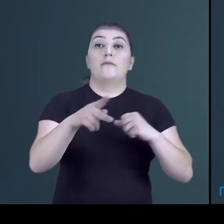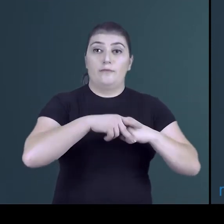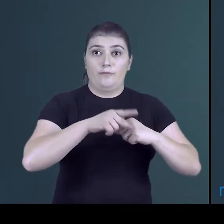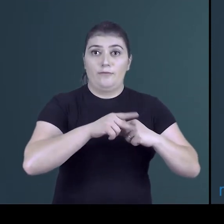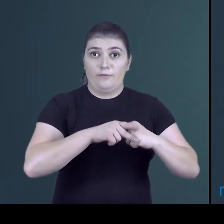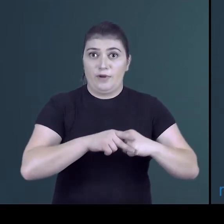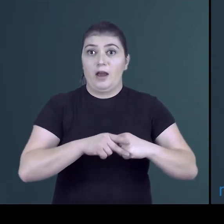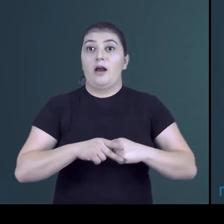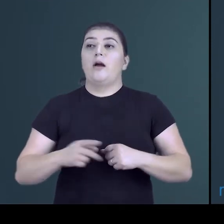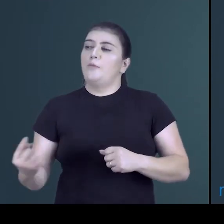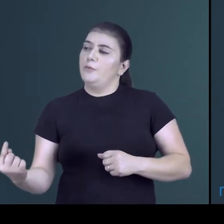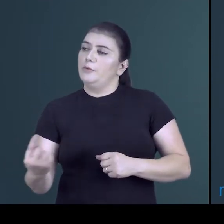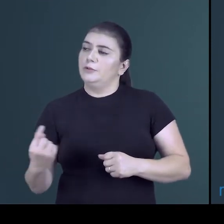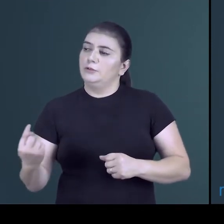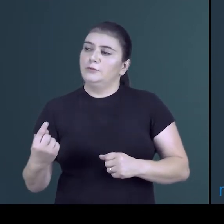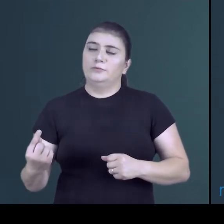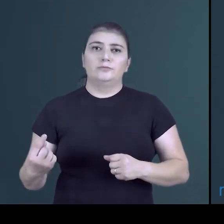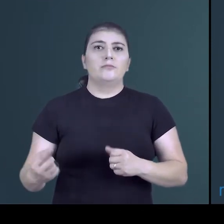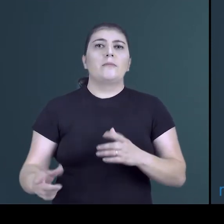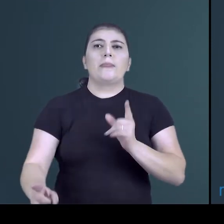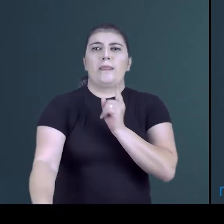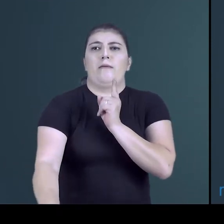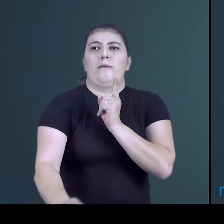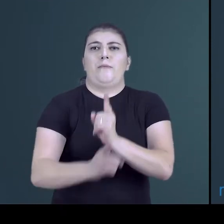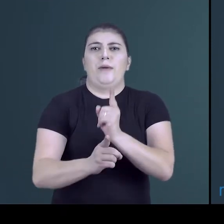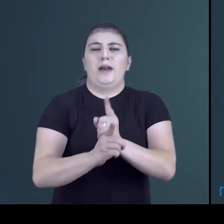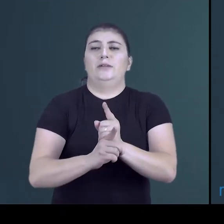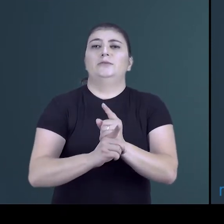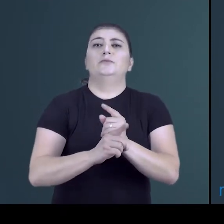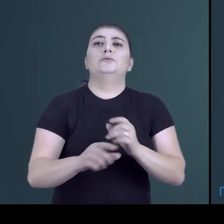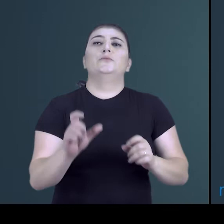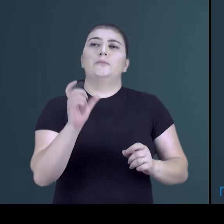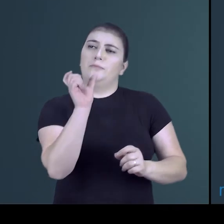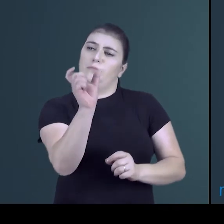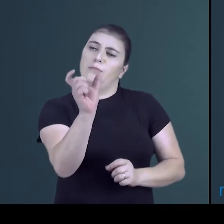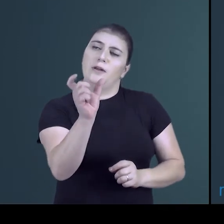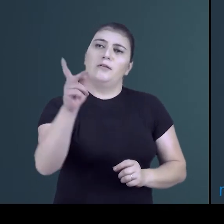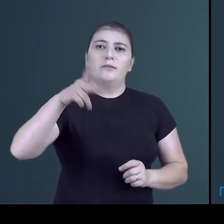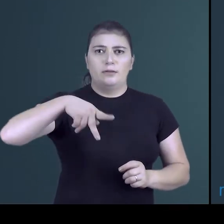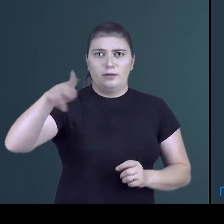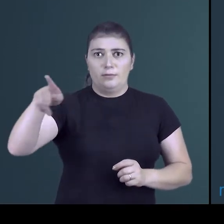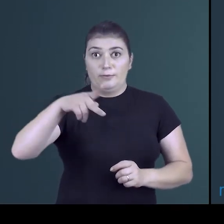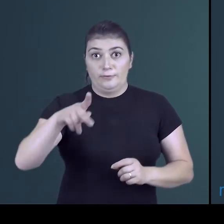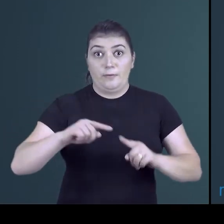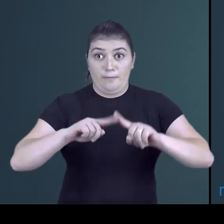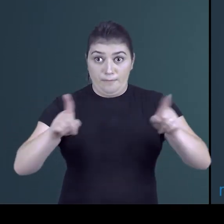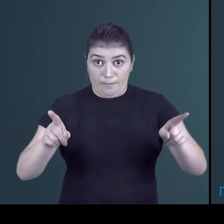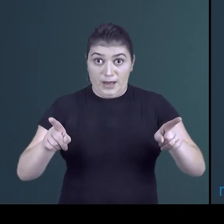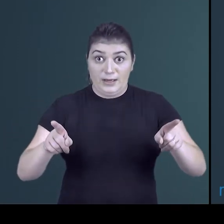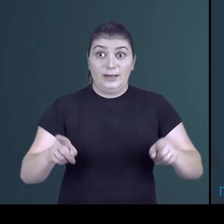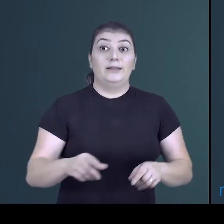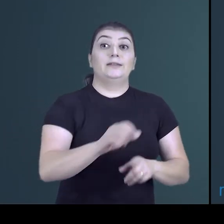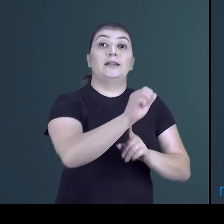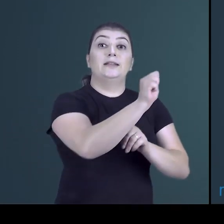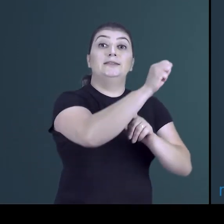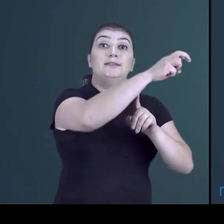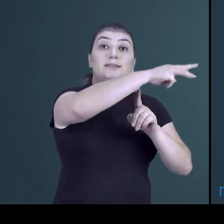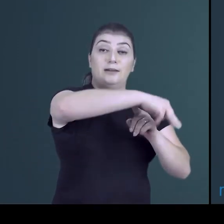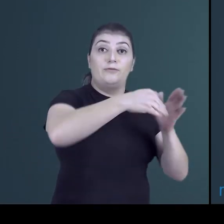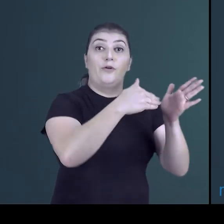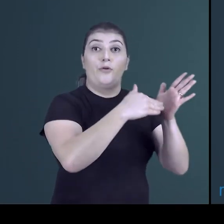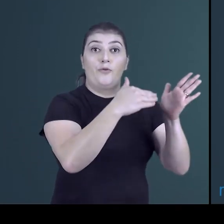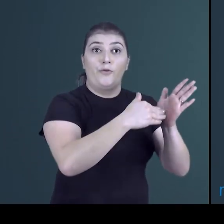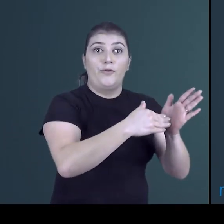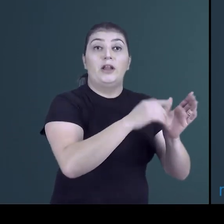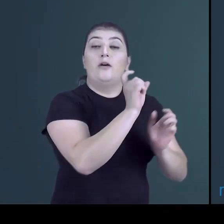uma relação de igualdade com o elemento mais próximo, que é o professor. Quando eu coloco conversavam o professor